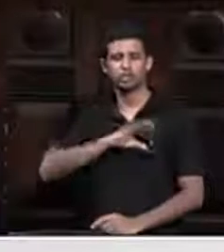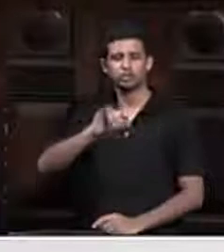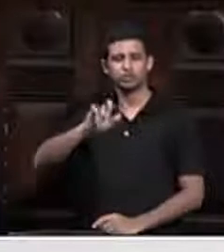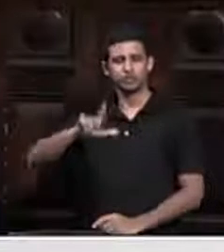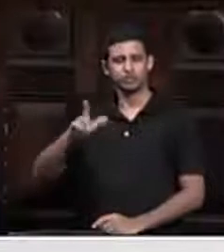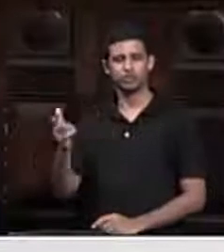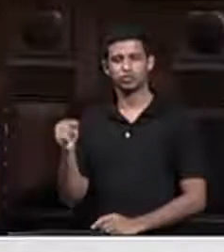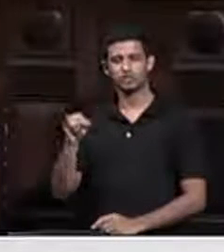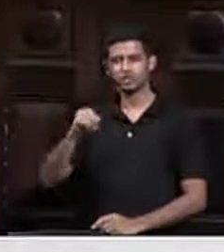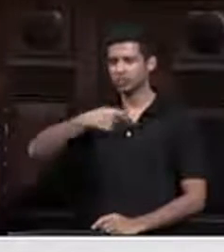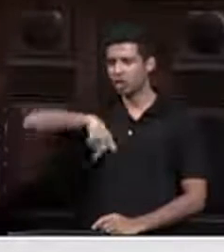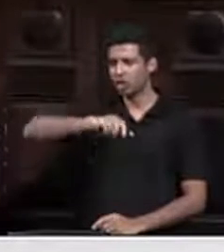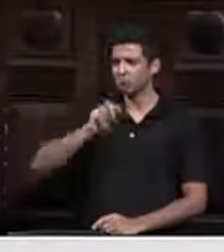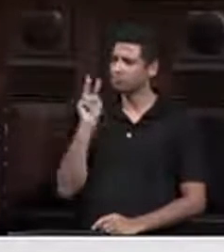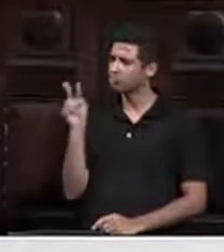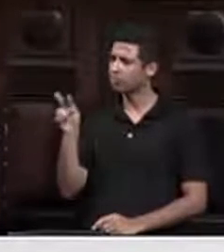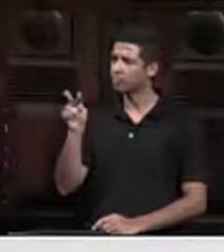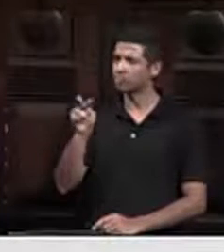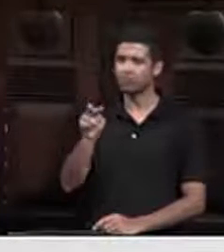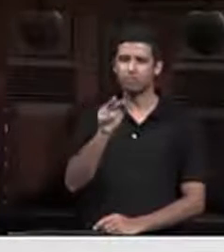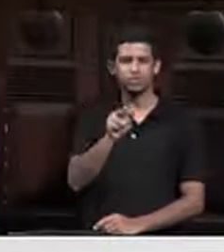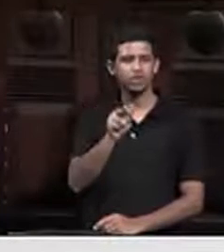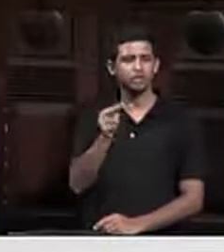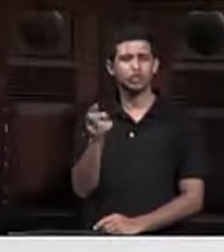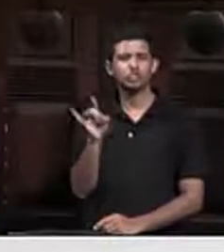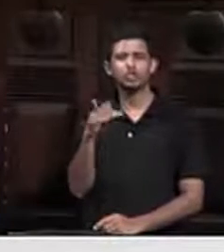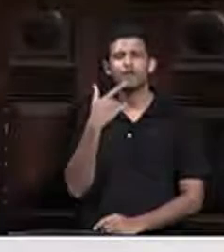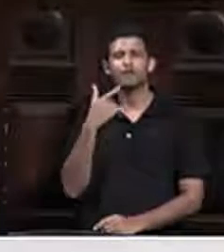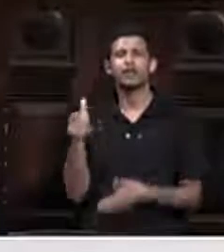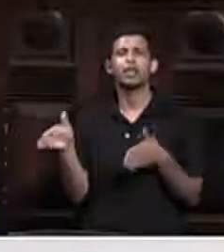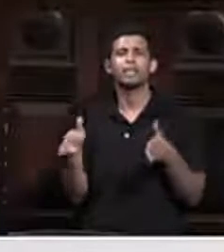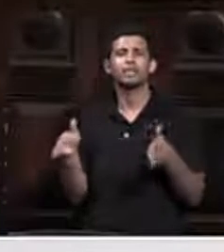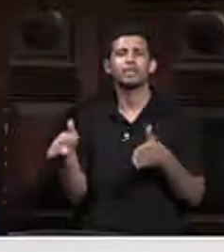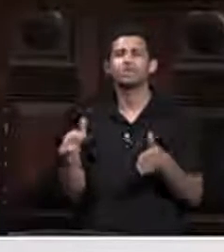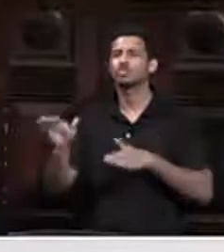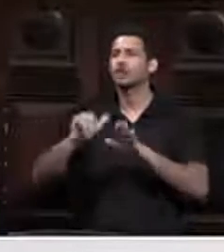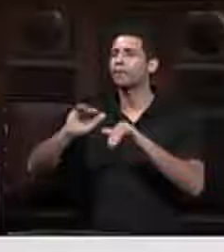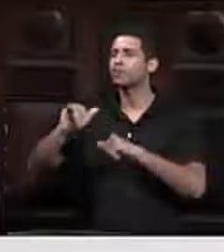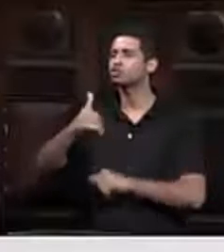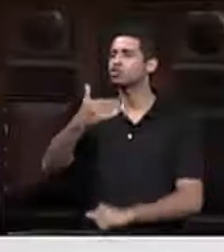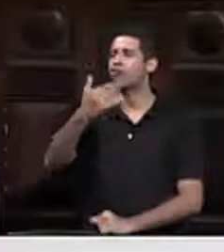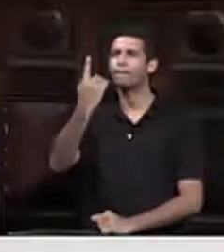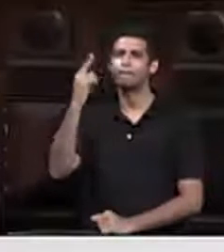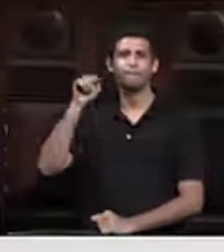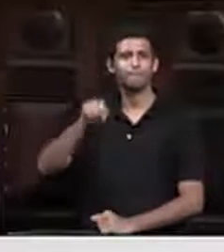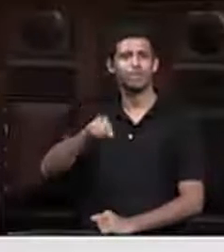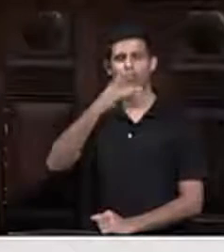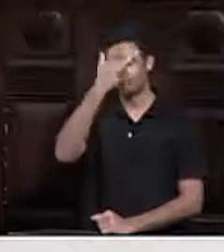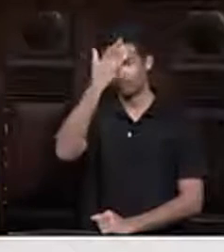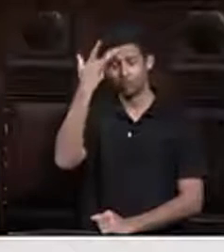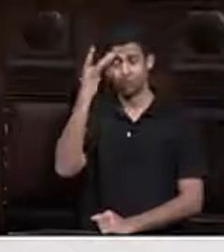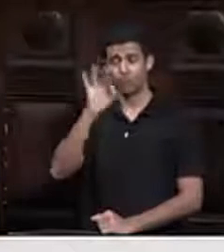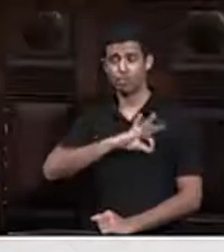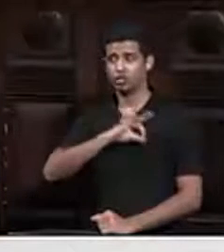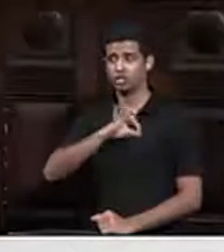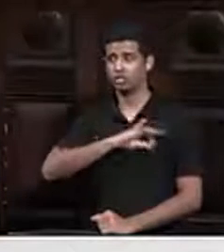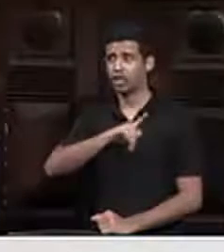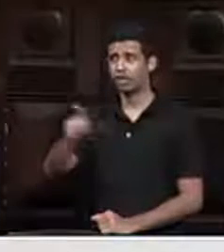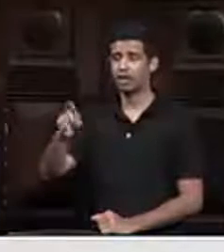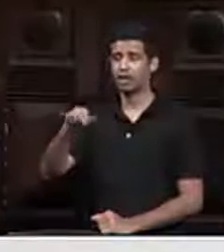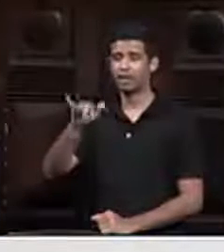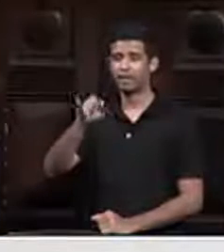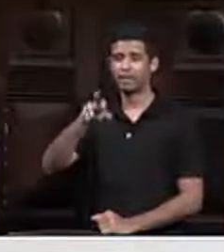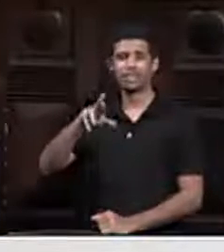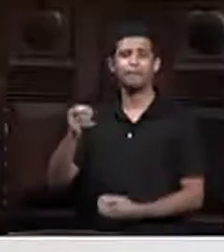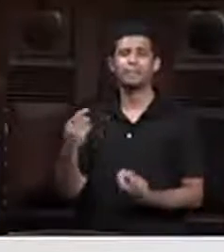nós olharmos o plano, só há previsão de chamarem 1.000 policiais militares, mais tropas e mais homens nas ruas para